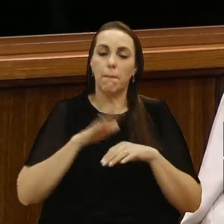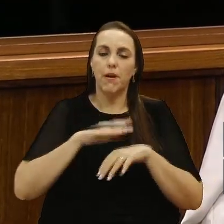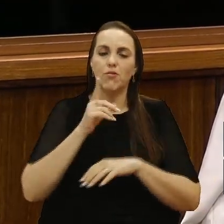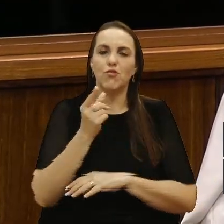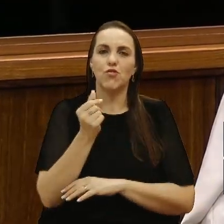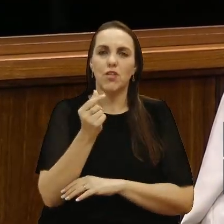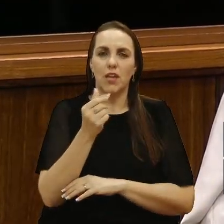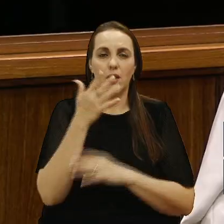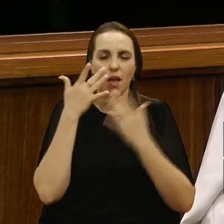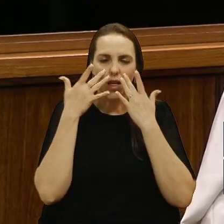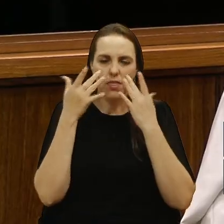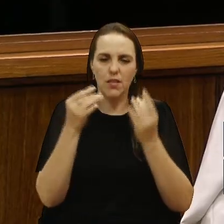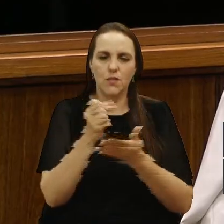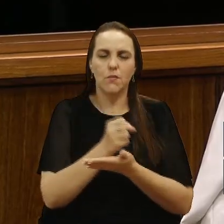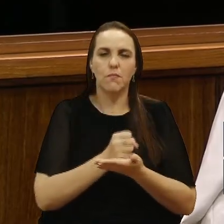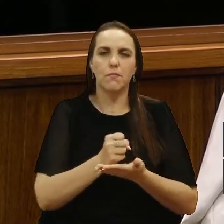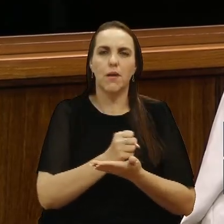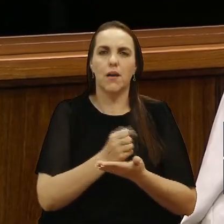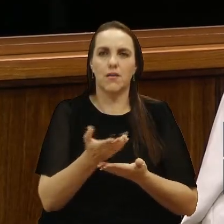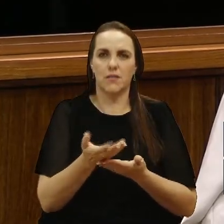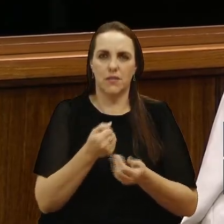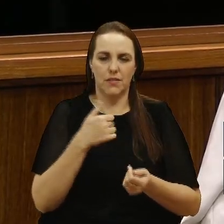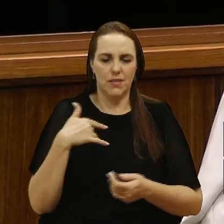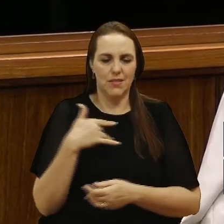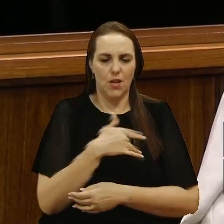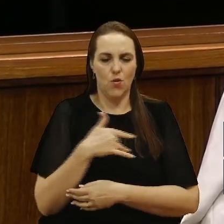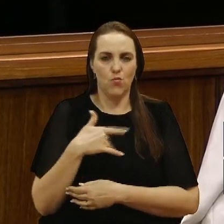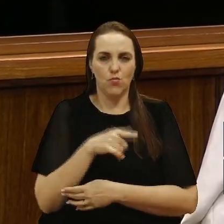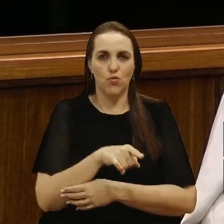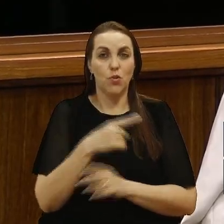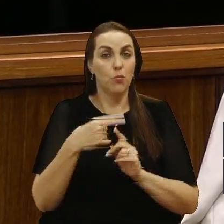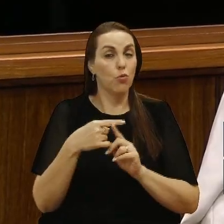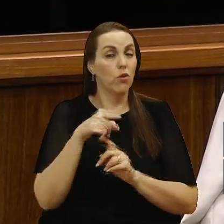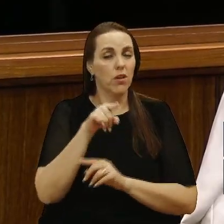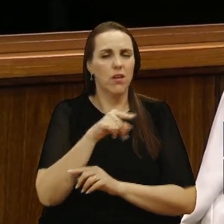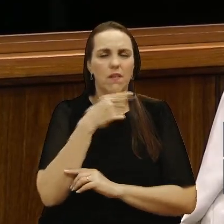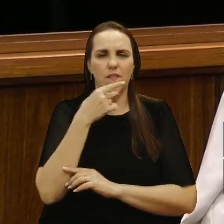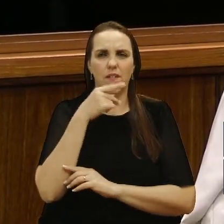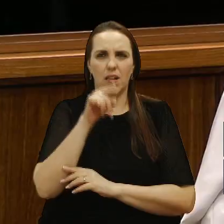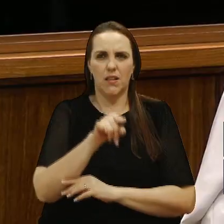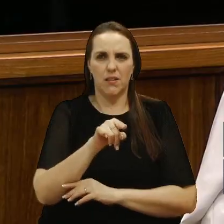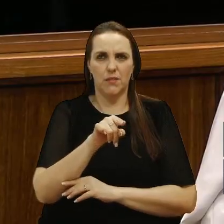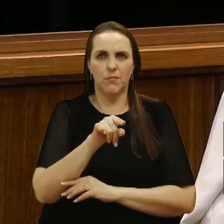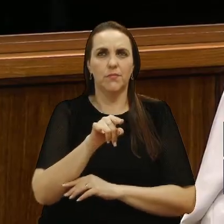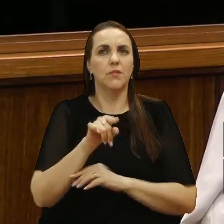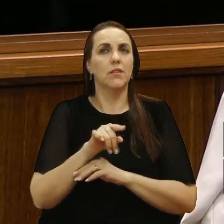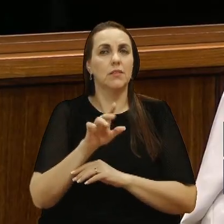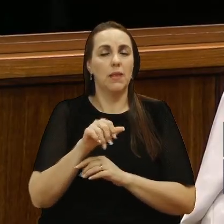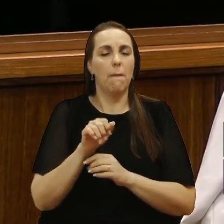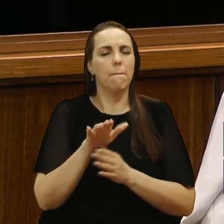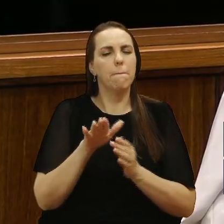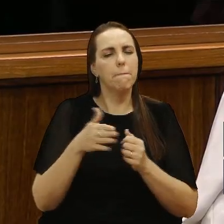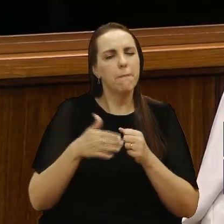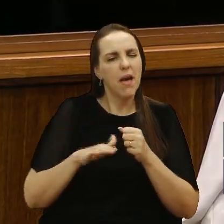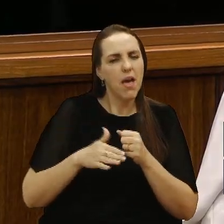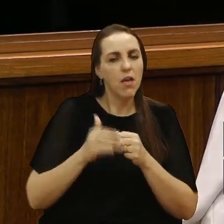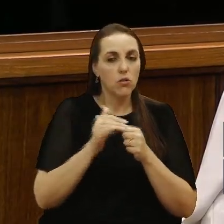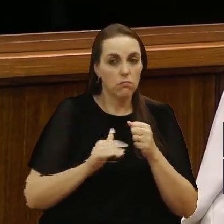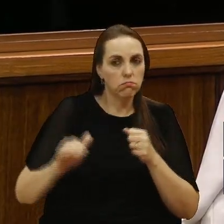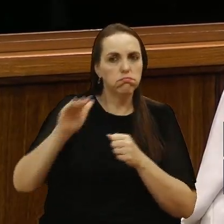a atenção básica. Porque a gente reforça. Quando a gente trata a média e alta